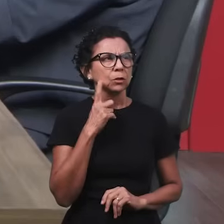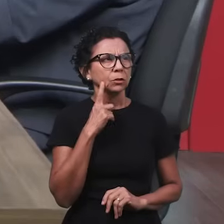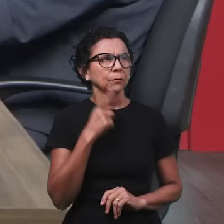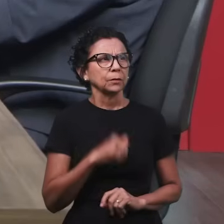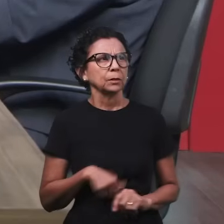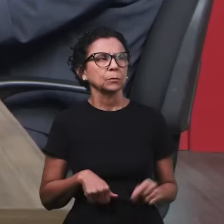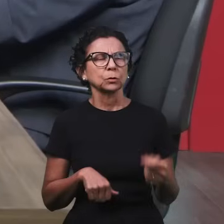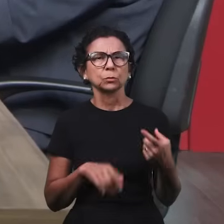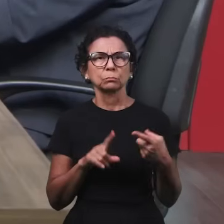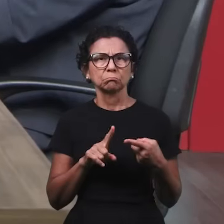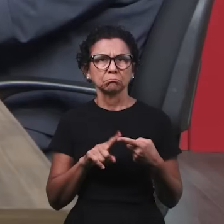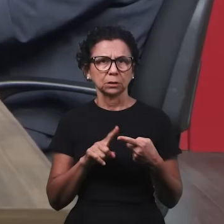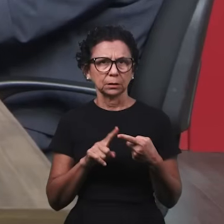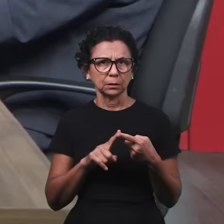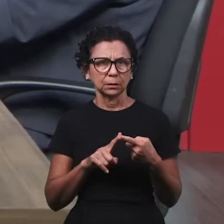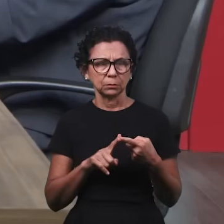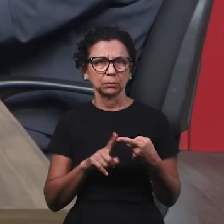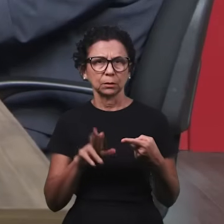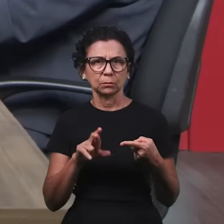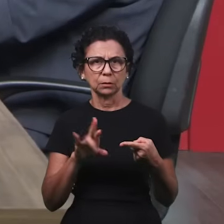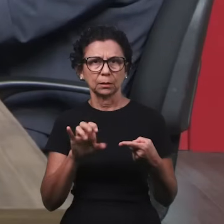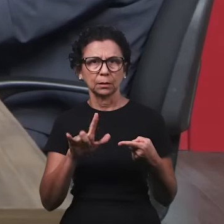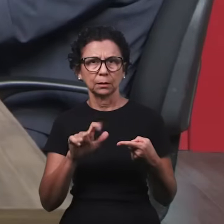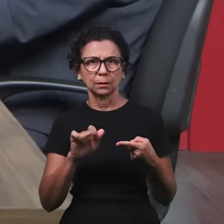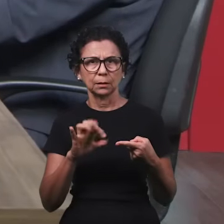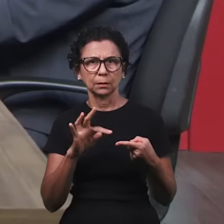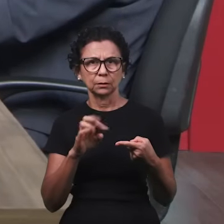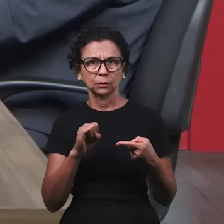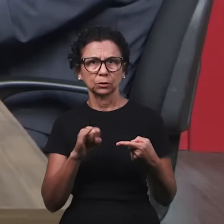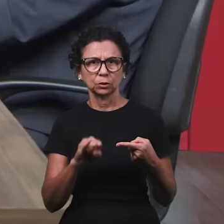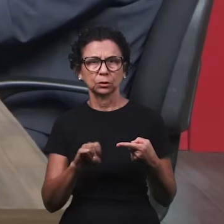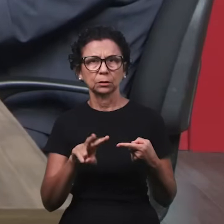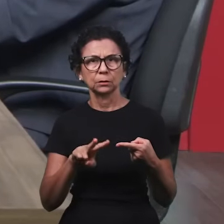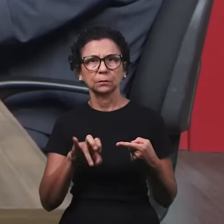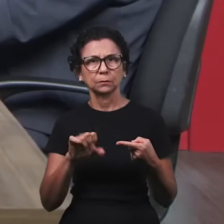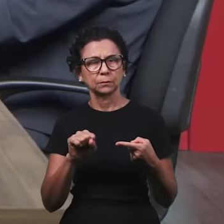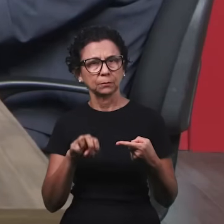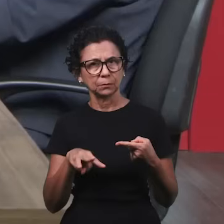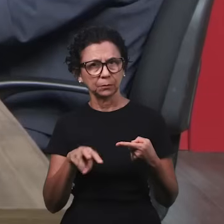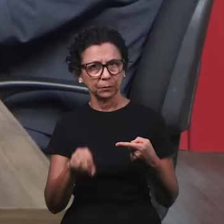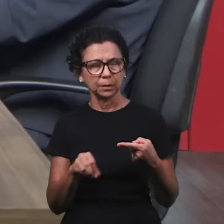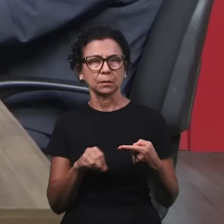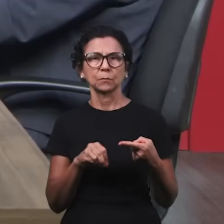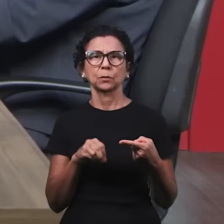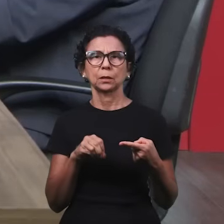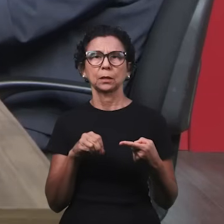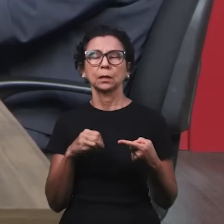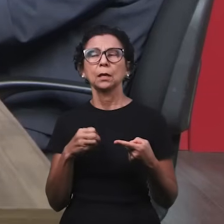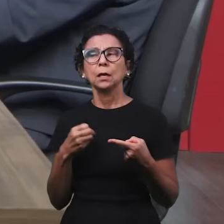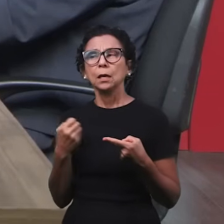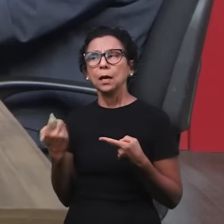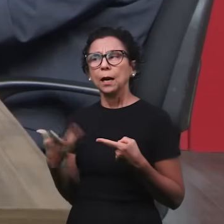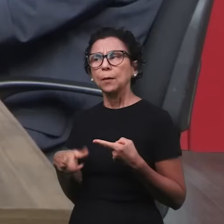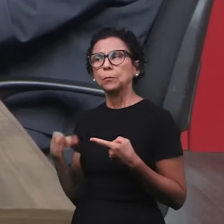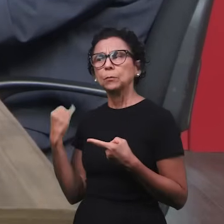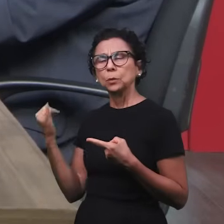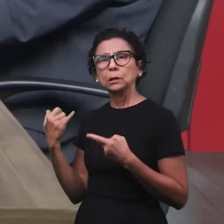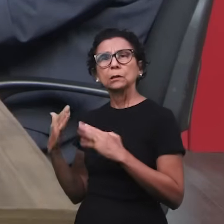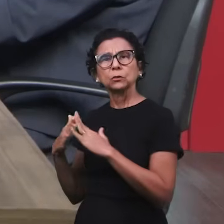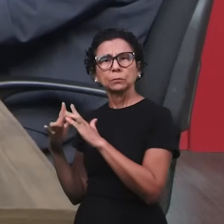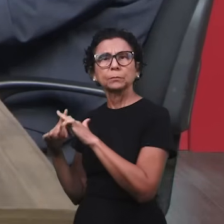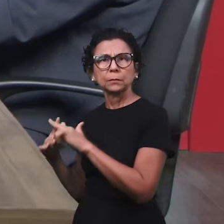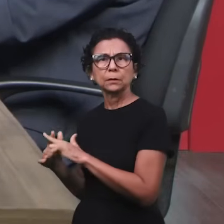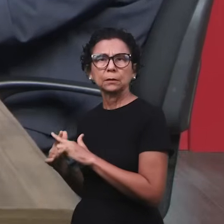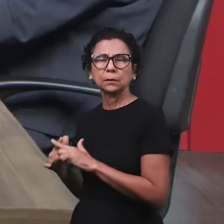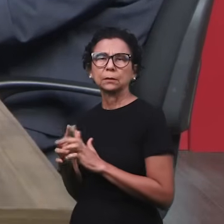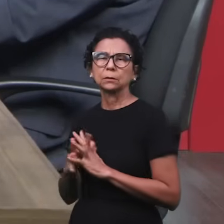que esse assunto ele é tão importante para a igreja, né, para a vida espiritual do servo. Mas